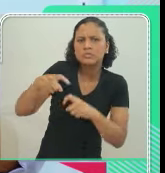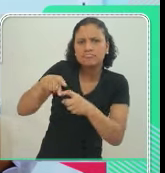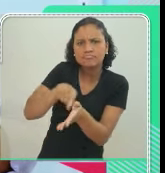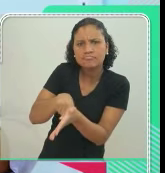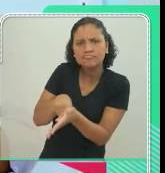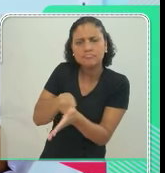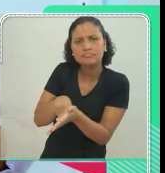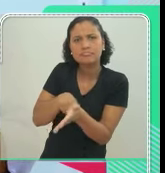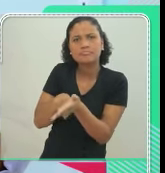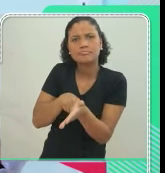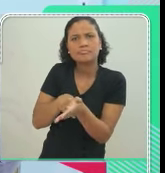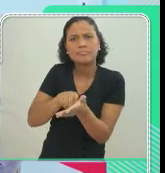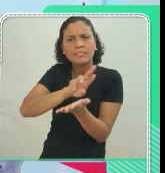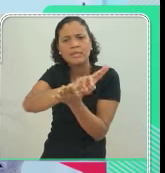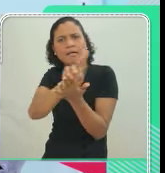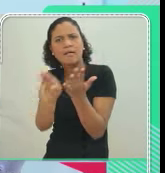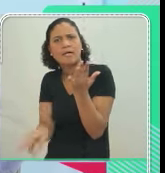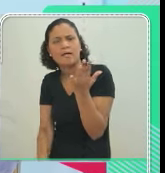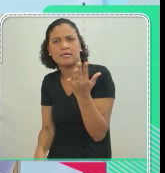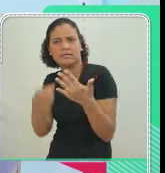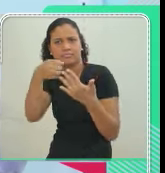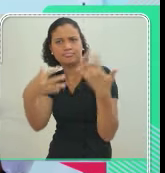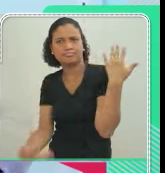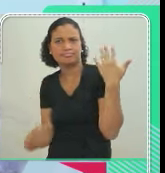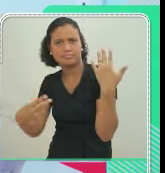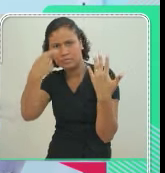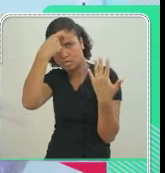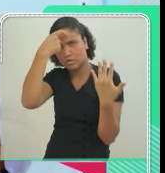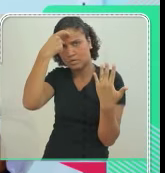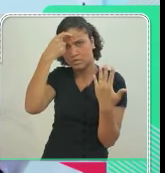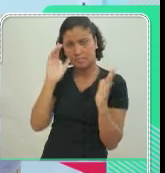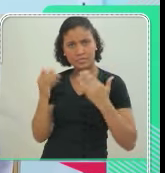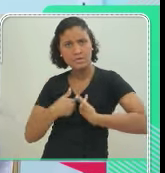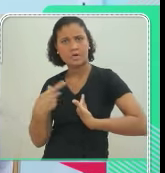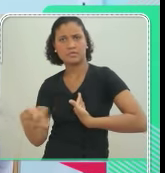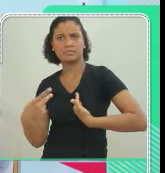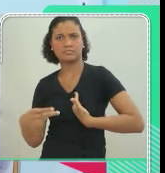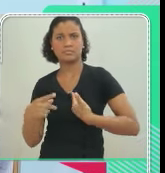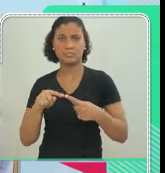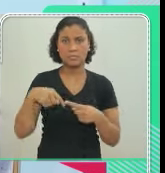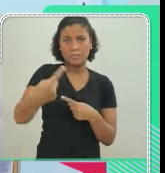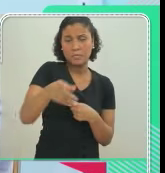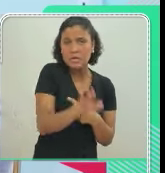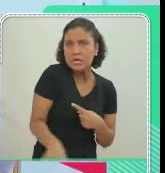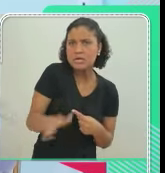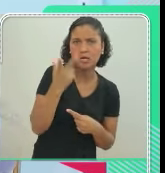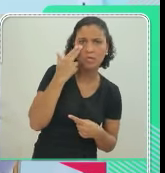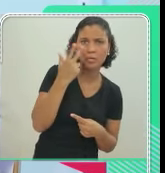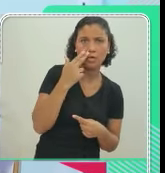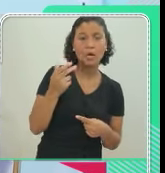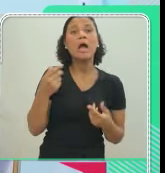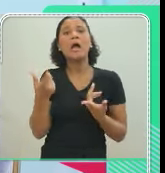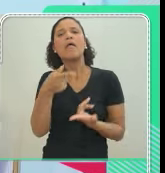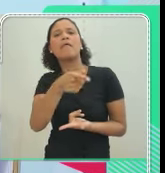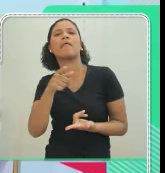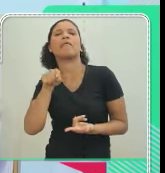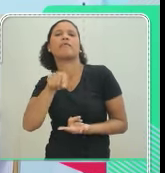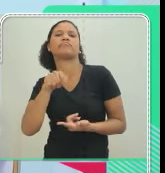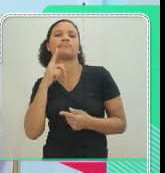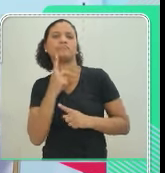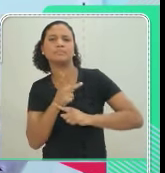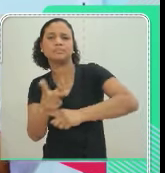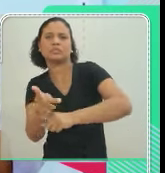utilizar alguns medicamentos que conseguem reverter as características daquele neurônio autista e tornando-os próximos